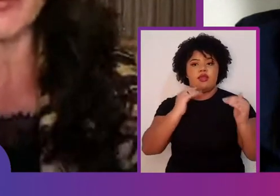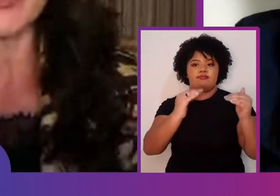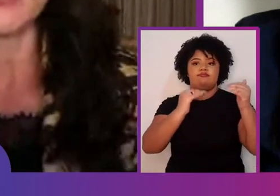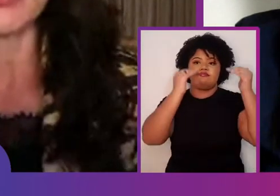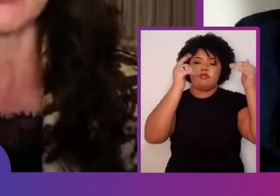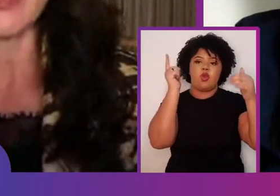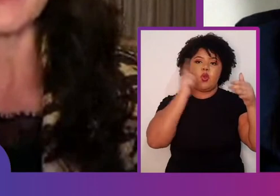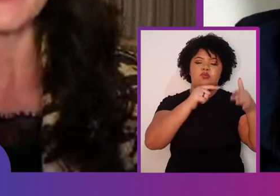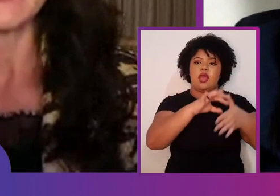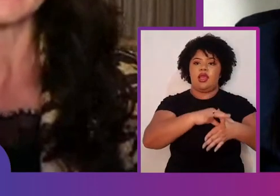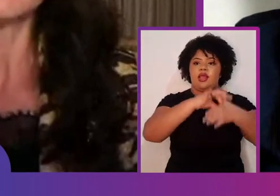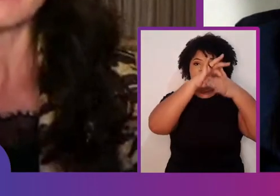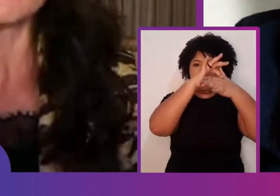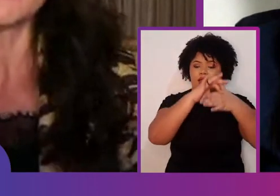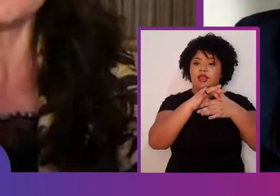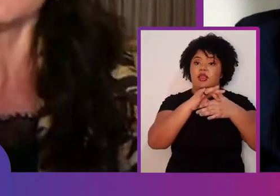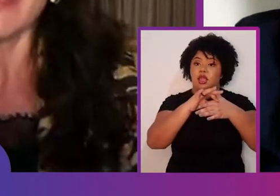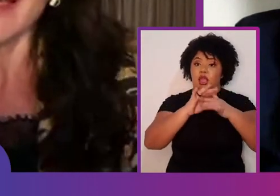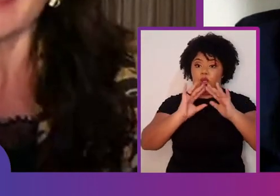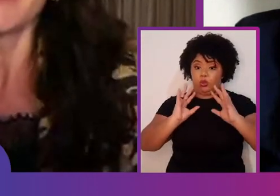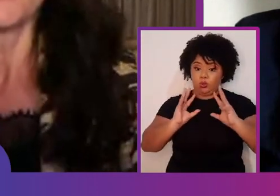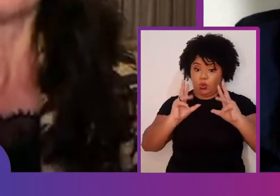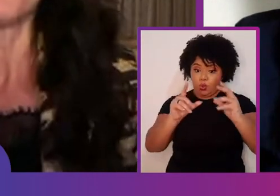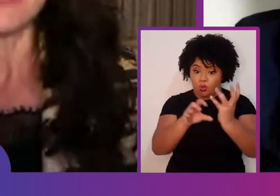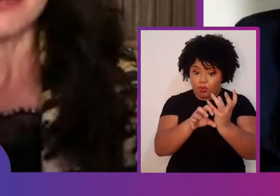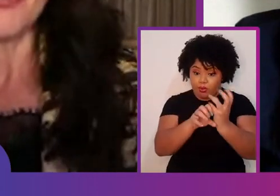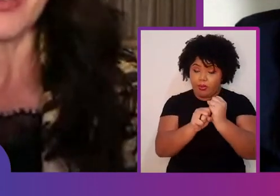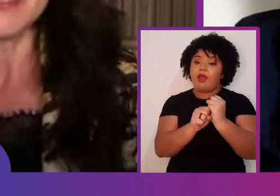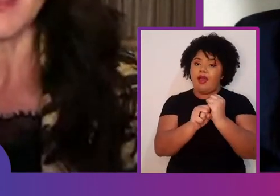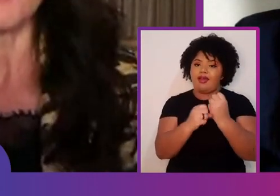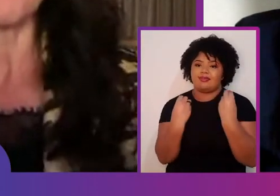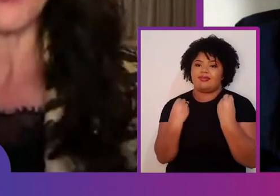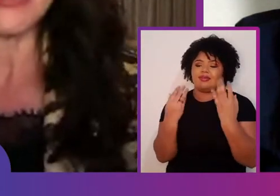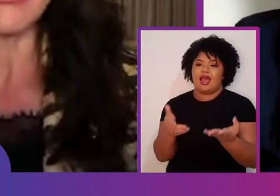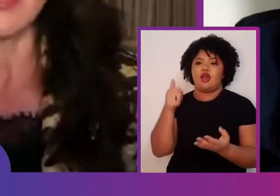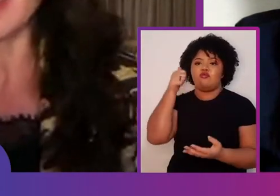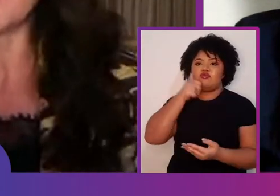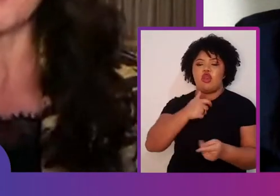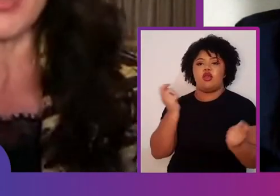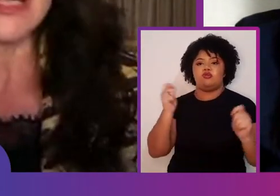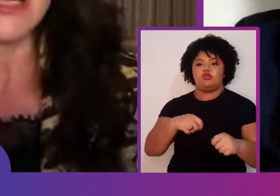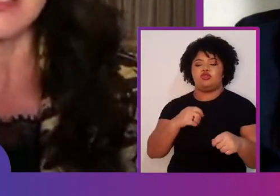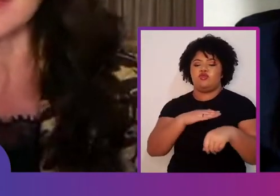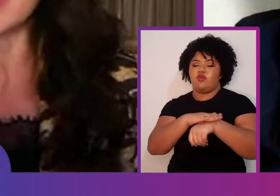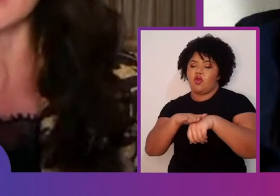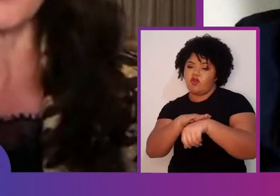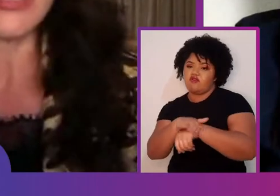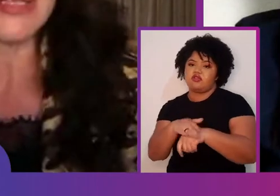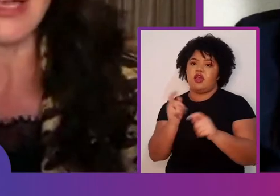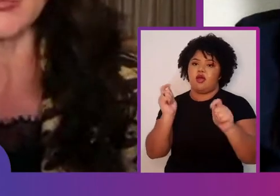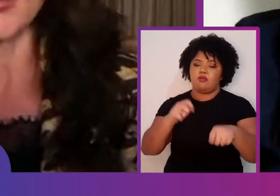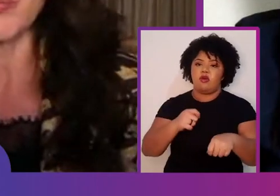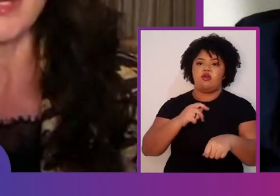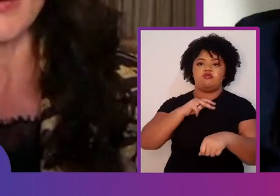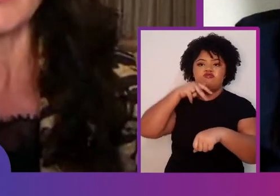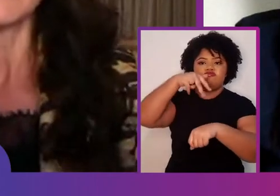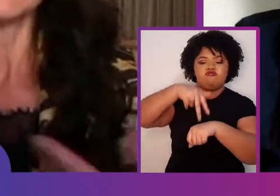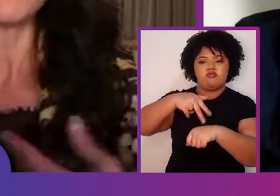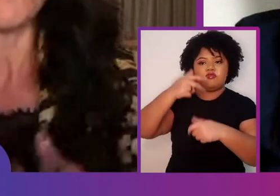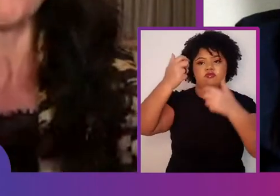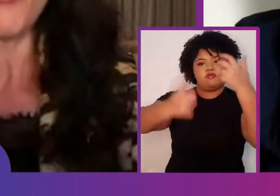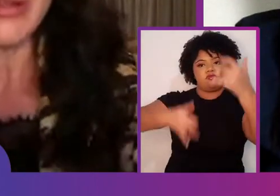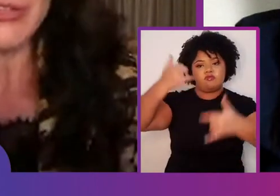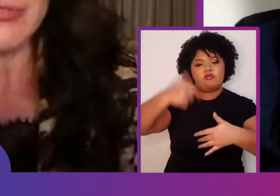isso compõe uma atmosfera que faz com que mulher possa conversar, possa falar, possa ser recebida, possa dar a sua